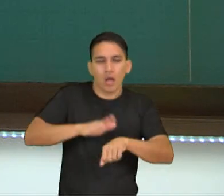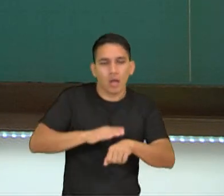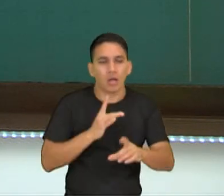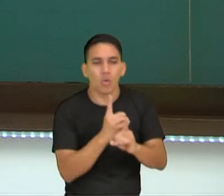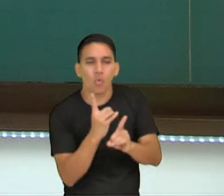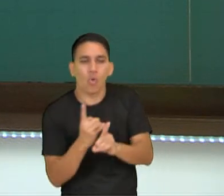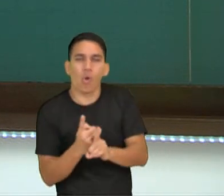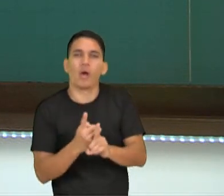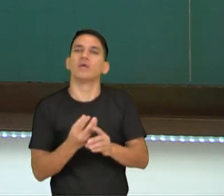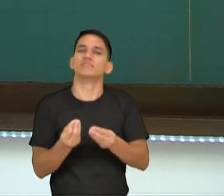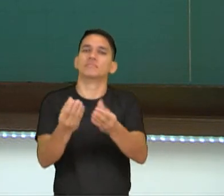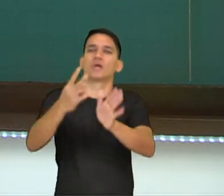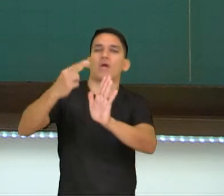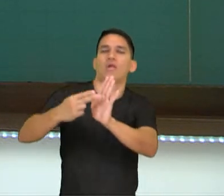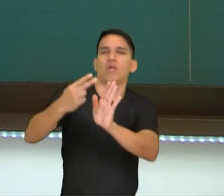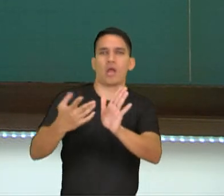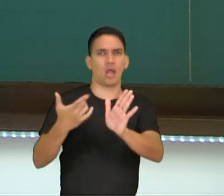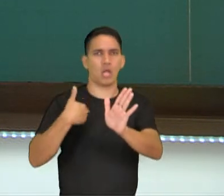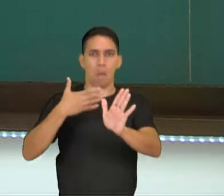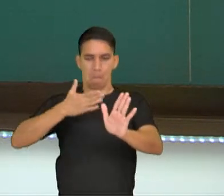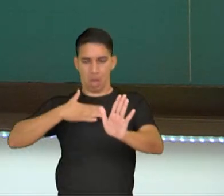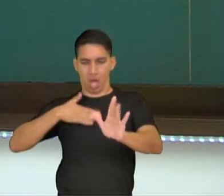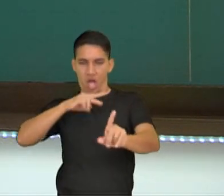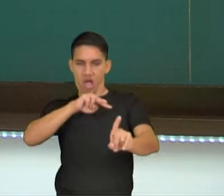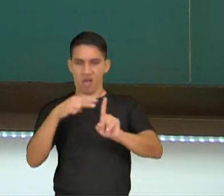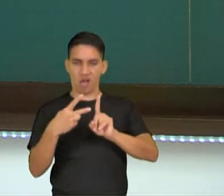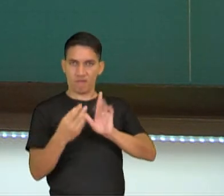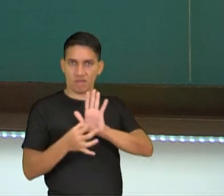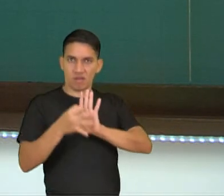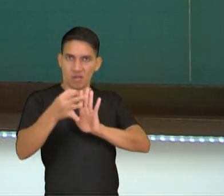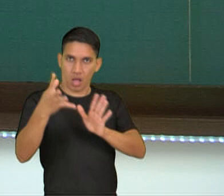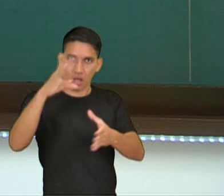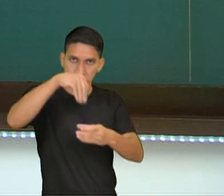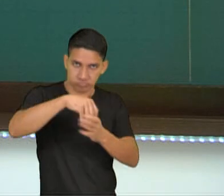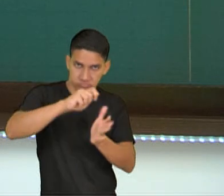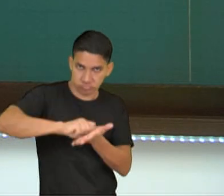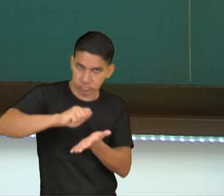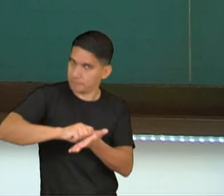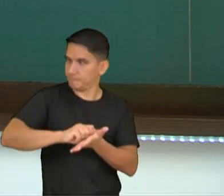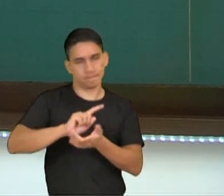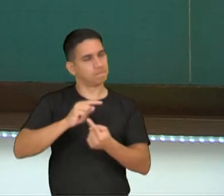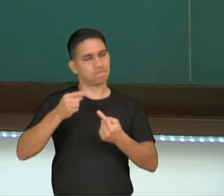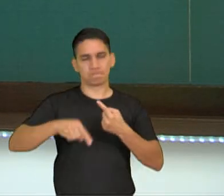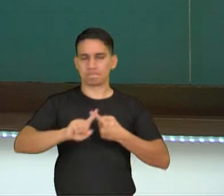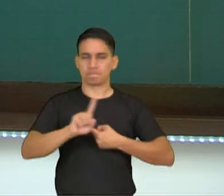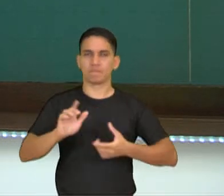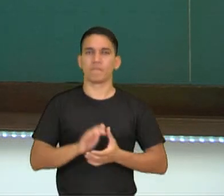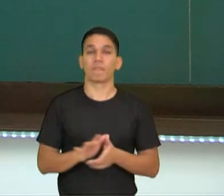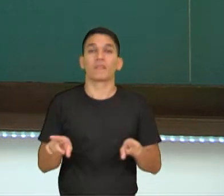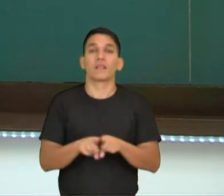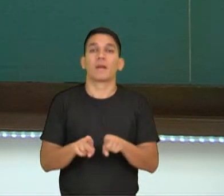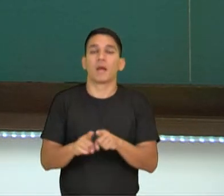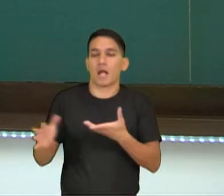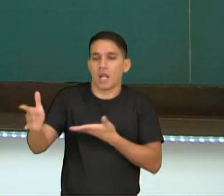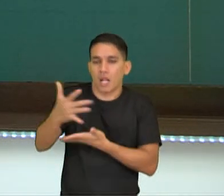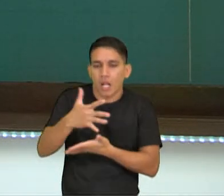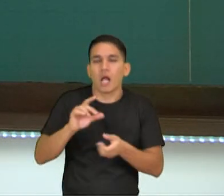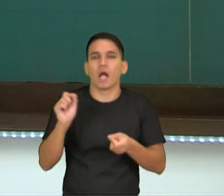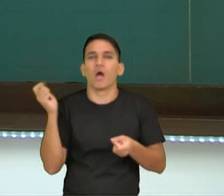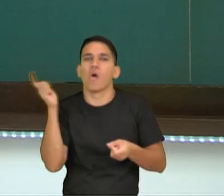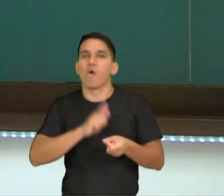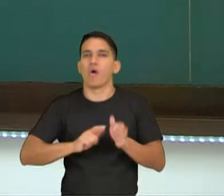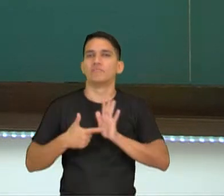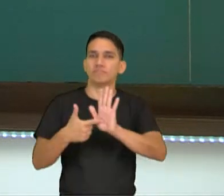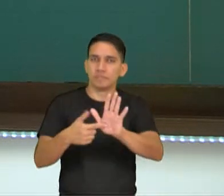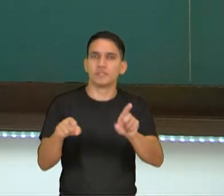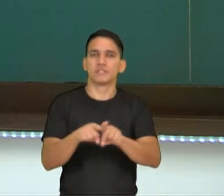o meu leitor, mas não trago a minha opinião. A apresentação de dados, geralmente eu posso fundamentar, e predomínio